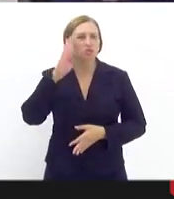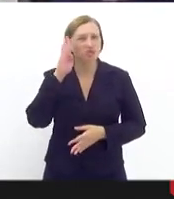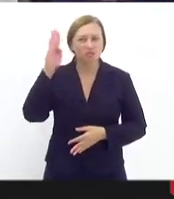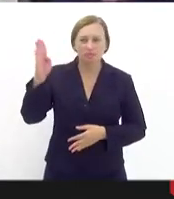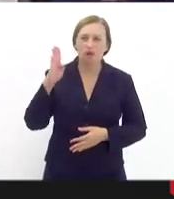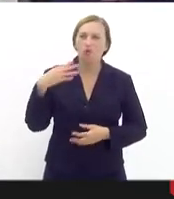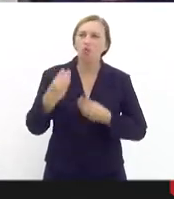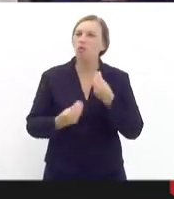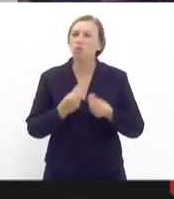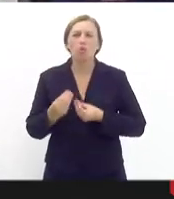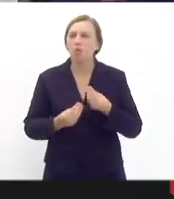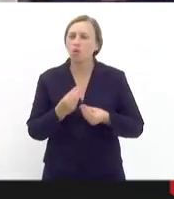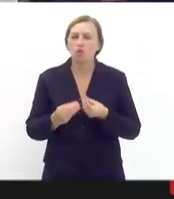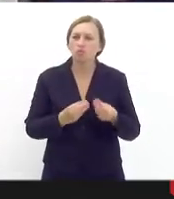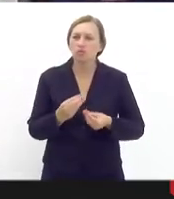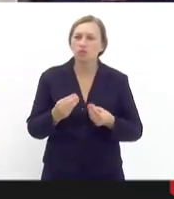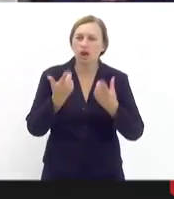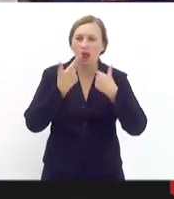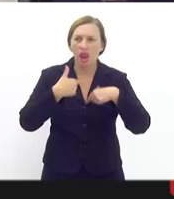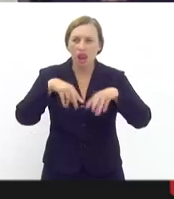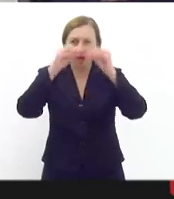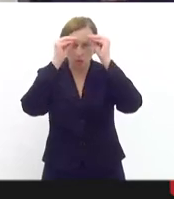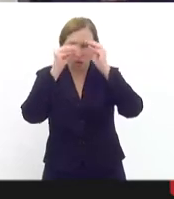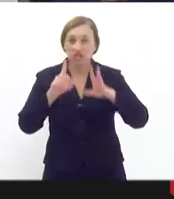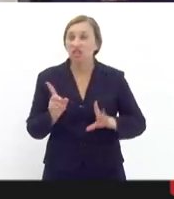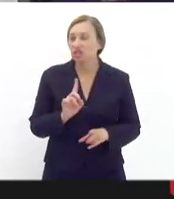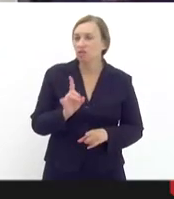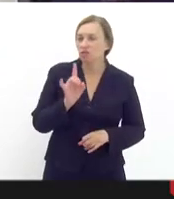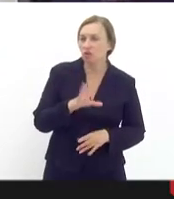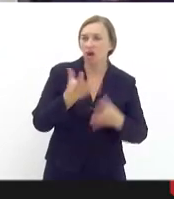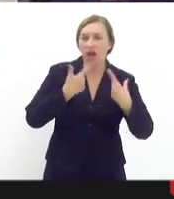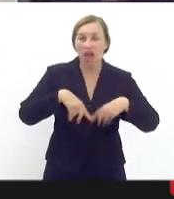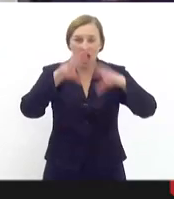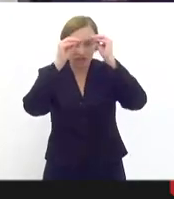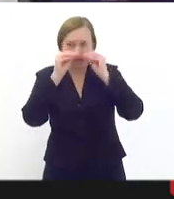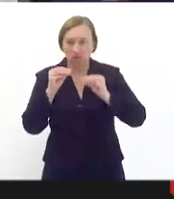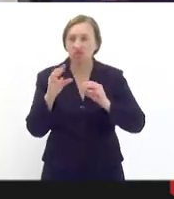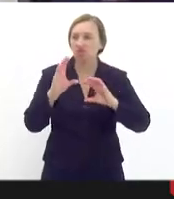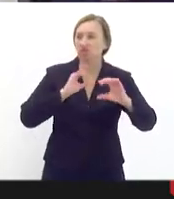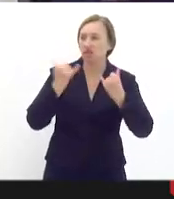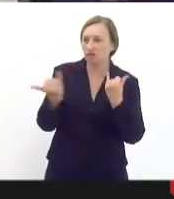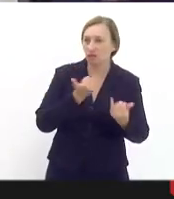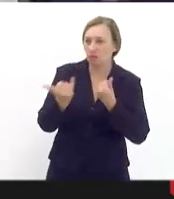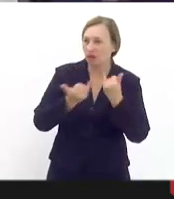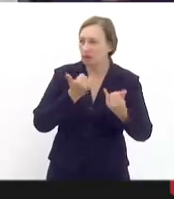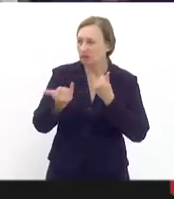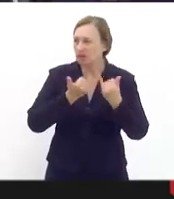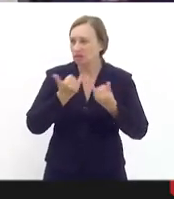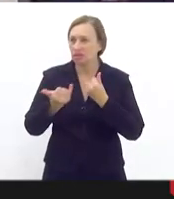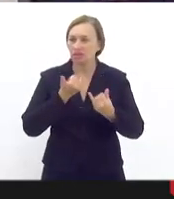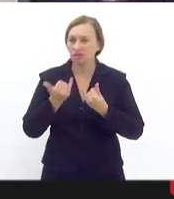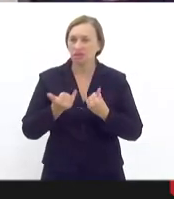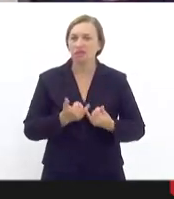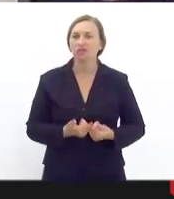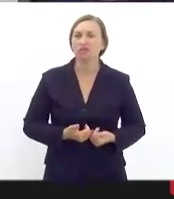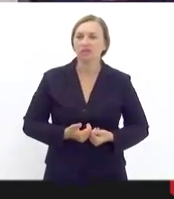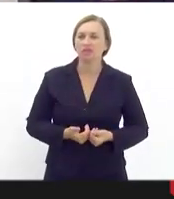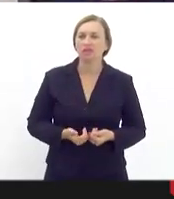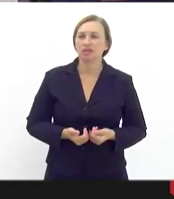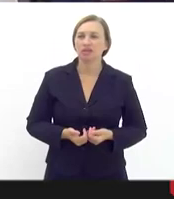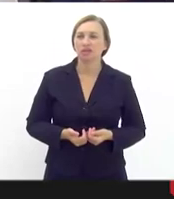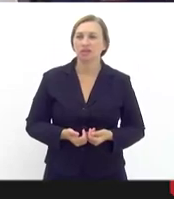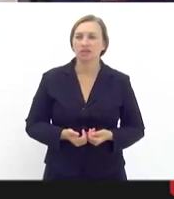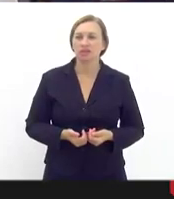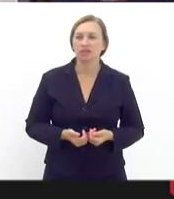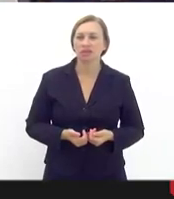fundamental como linguagem, não só porque ele é a linguagem da desinformação, como é a linguagem da contra-informação, né? E aí,